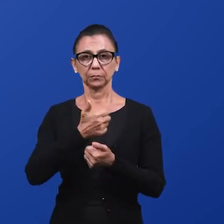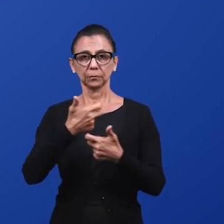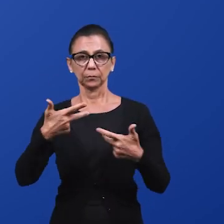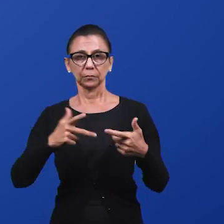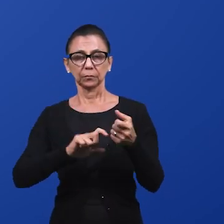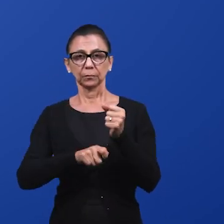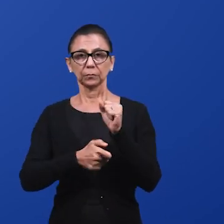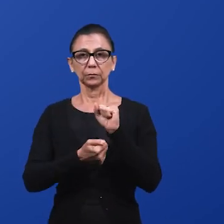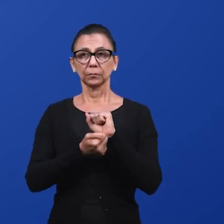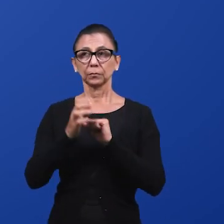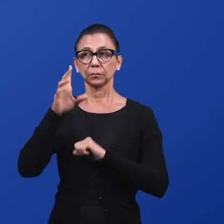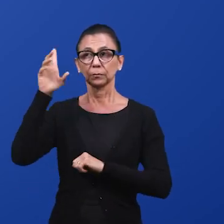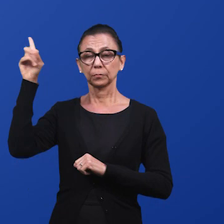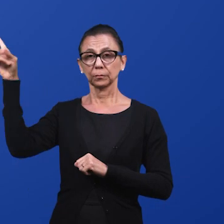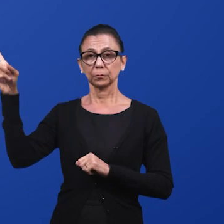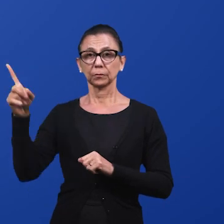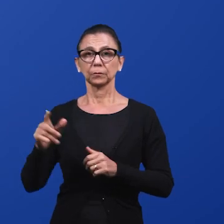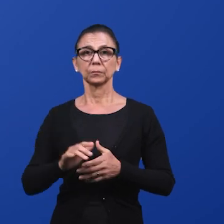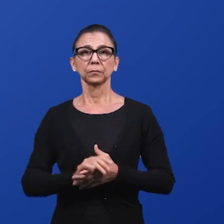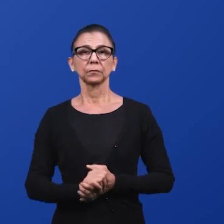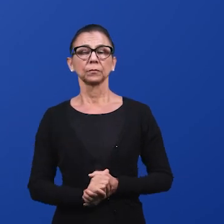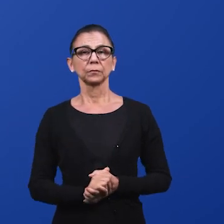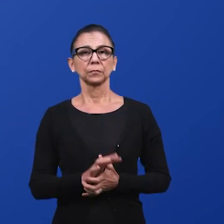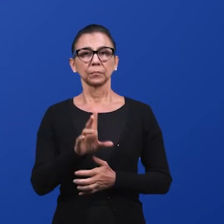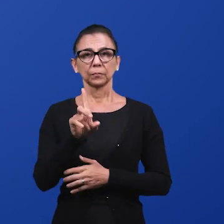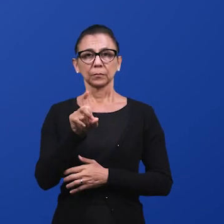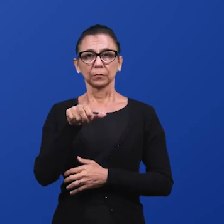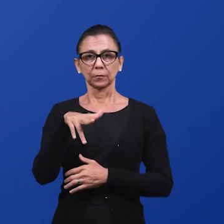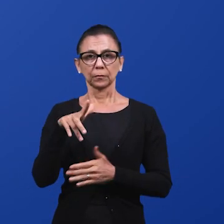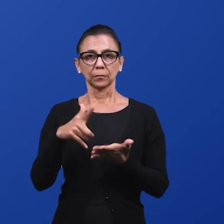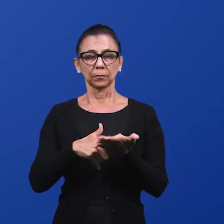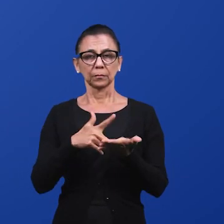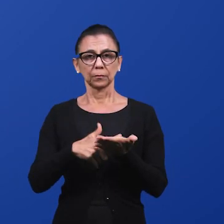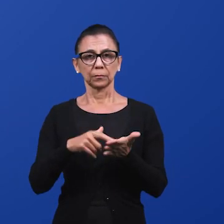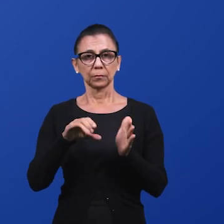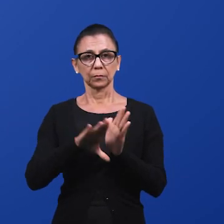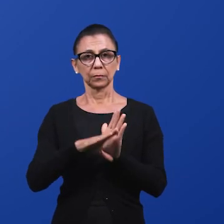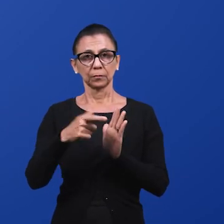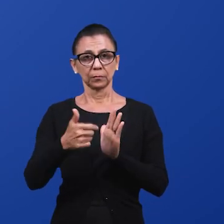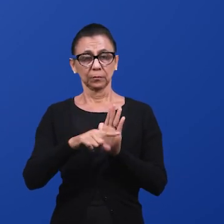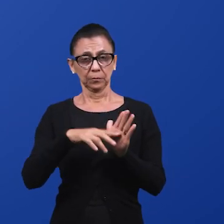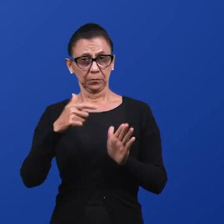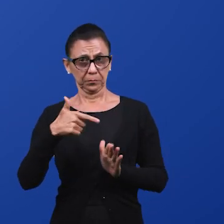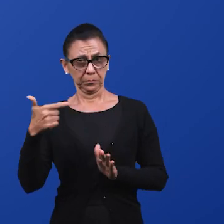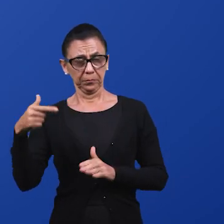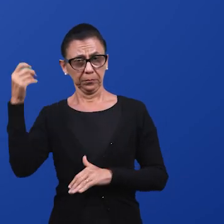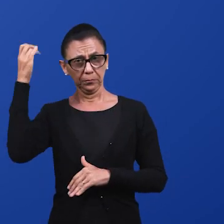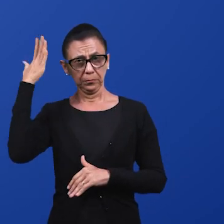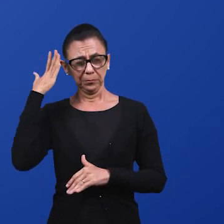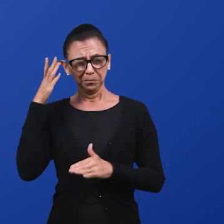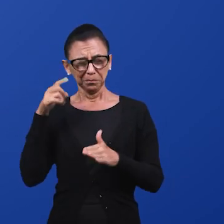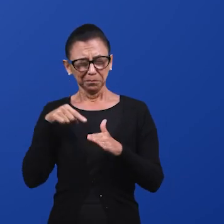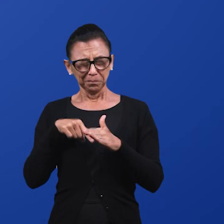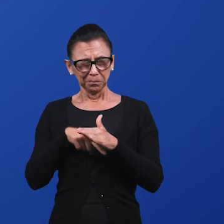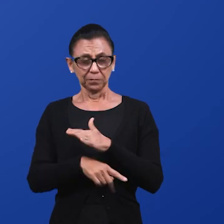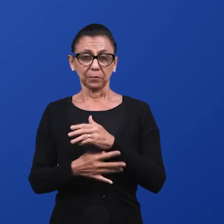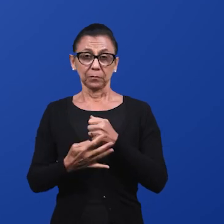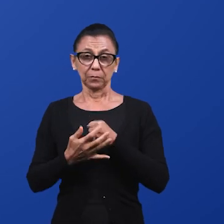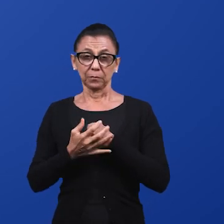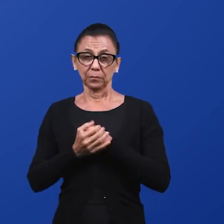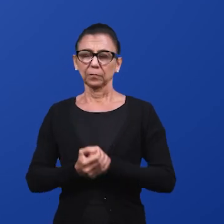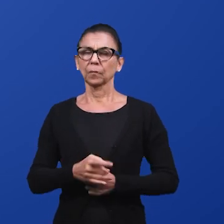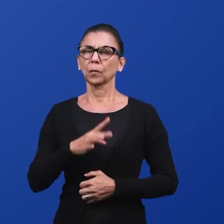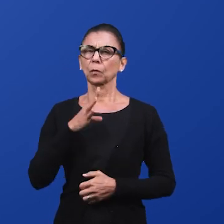4. Os mistérios de Deus têm duas passagens. Daniel 2, 22. Ele revela o profundo